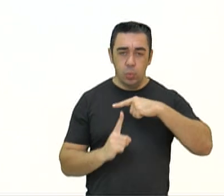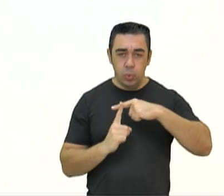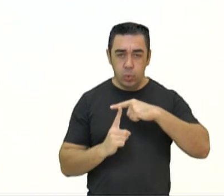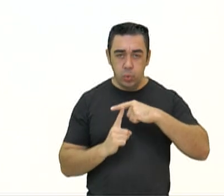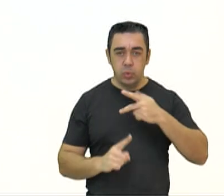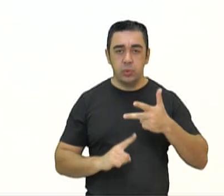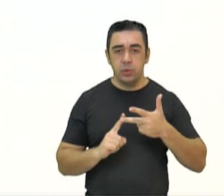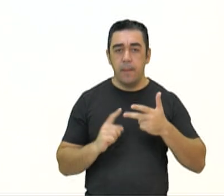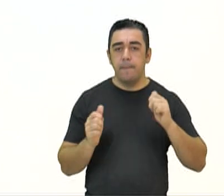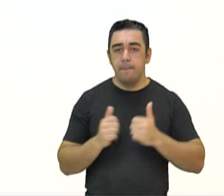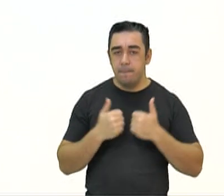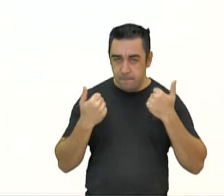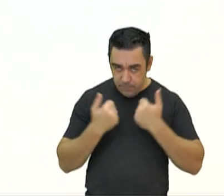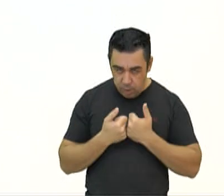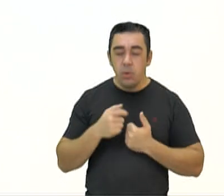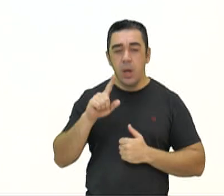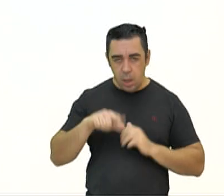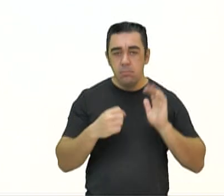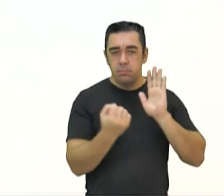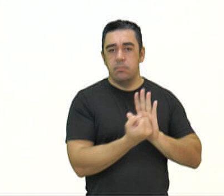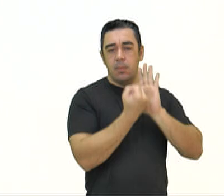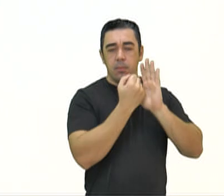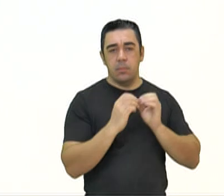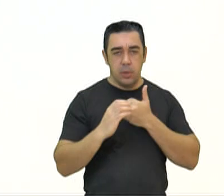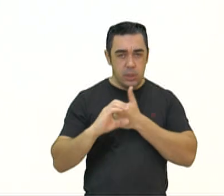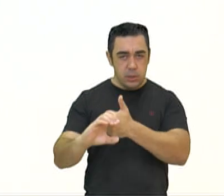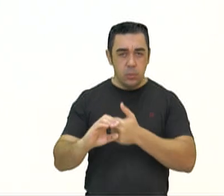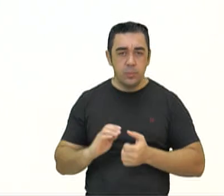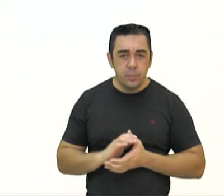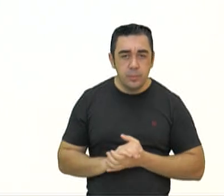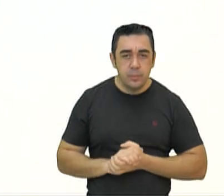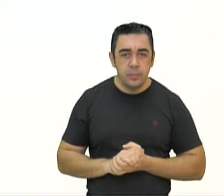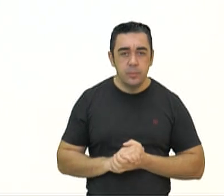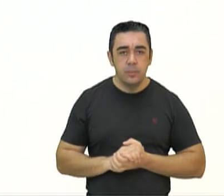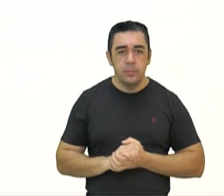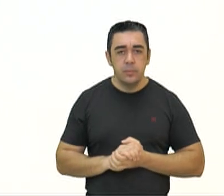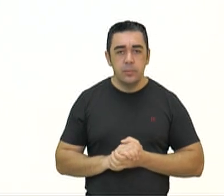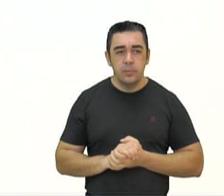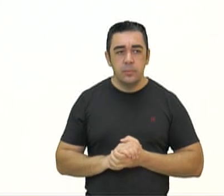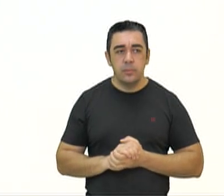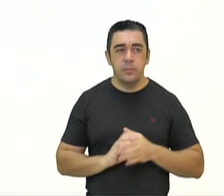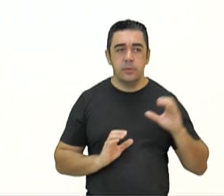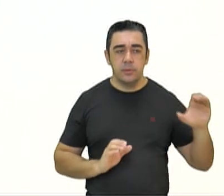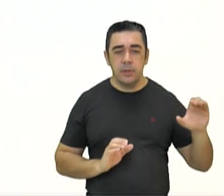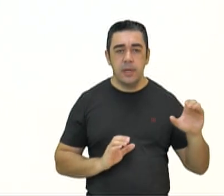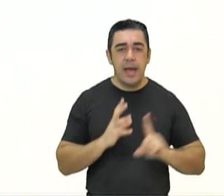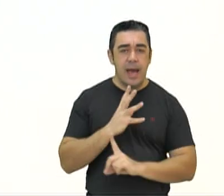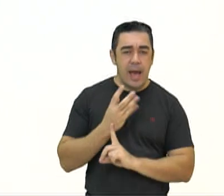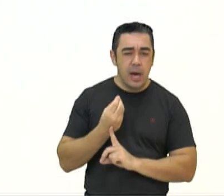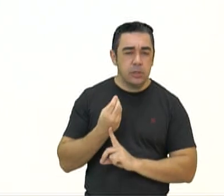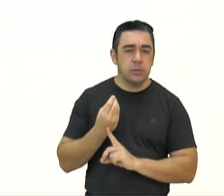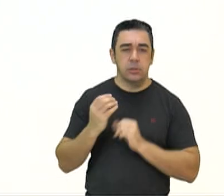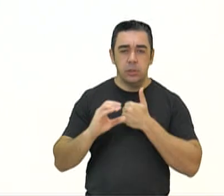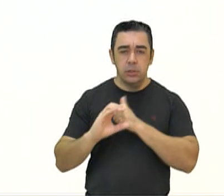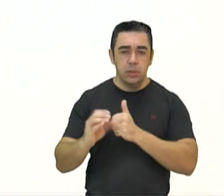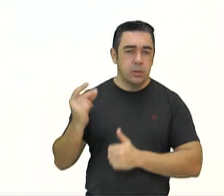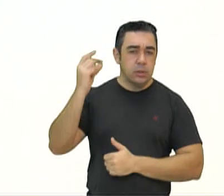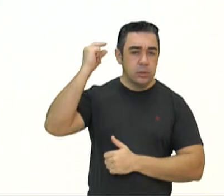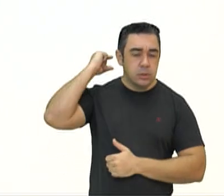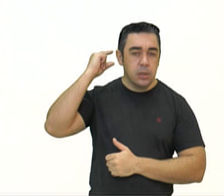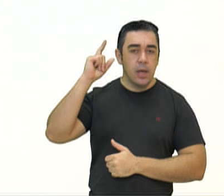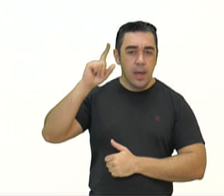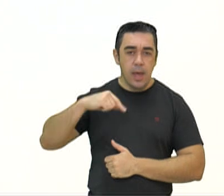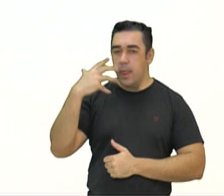e pão eram símbolo dos cristãos. A arte cristã primitiva era